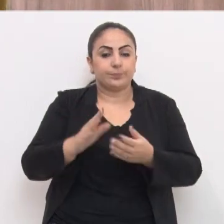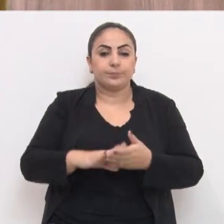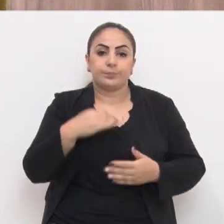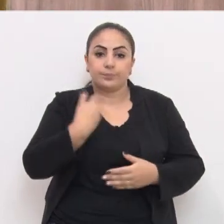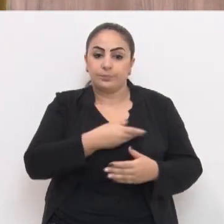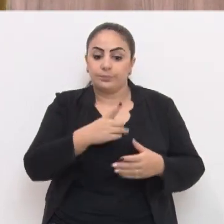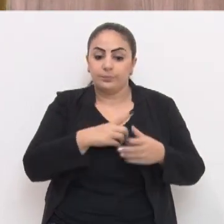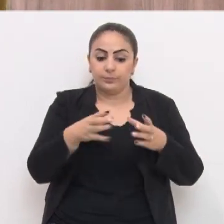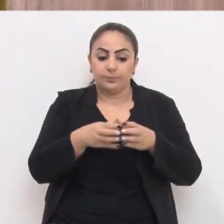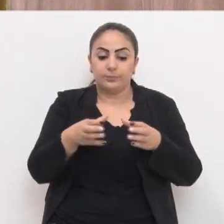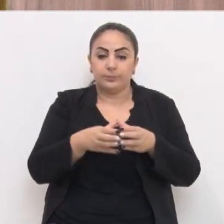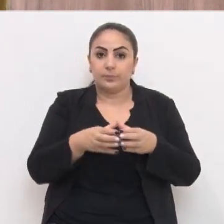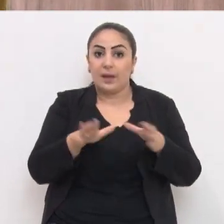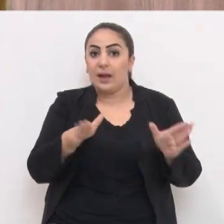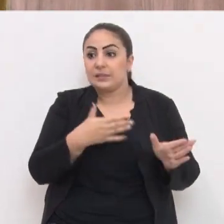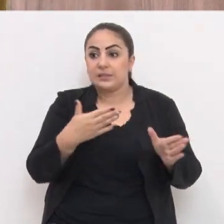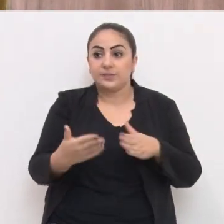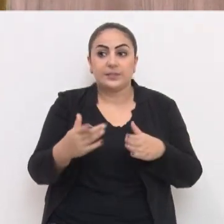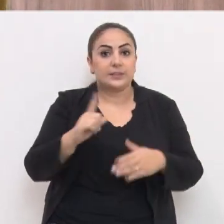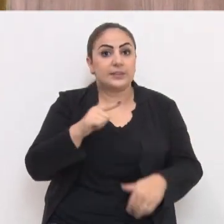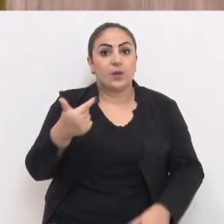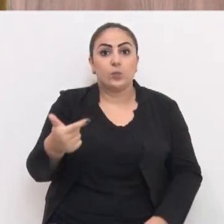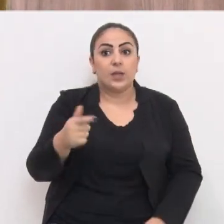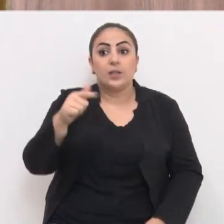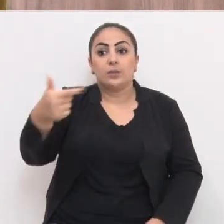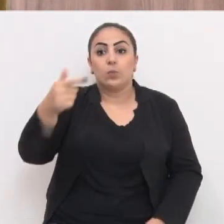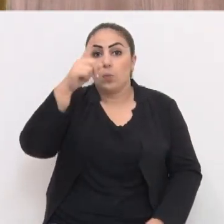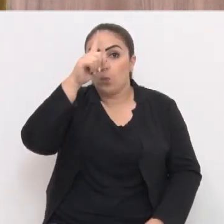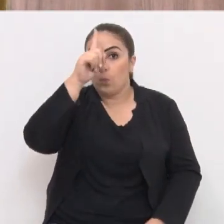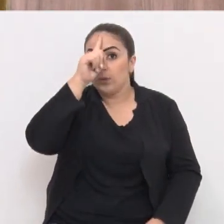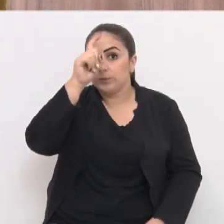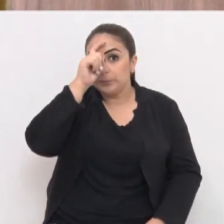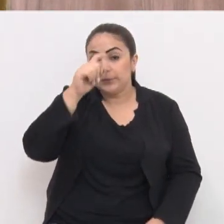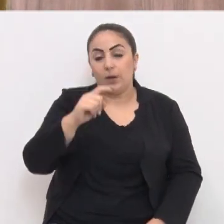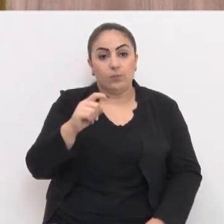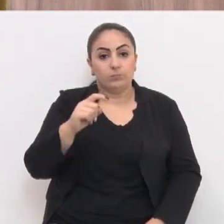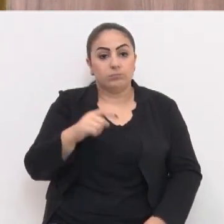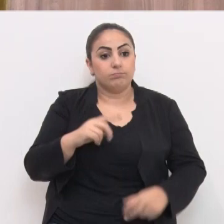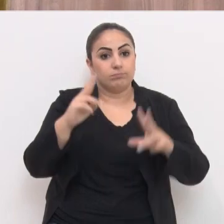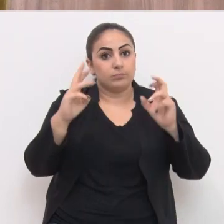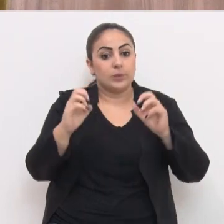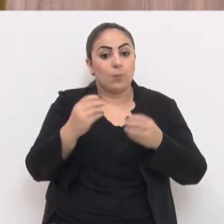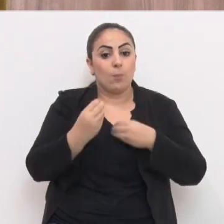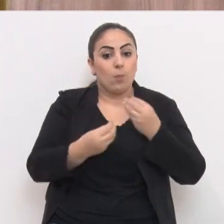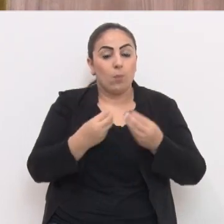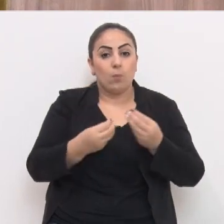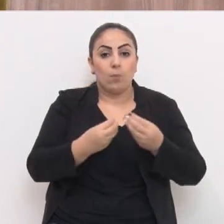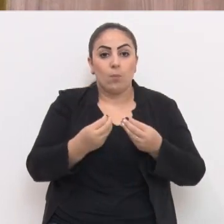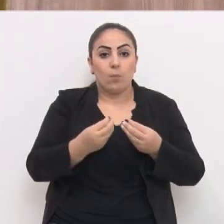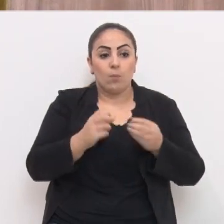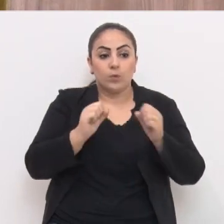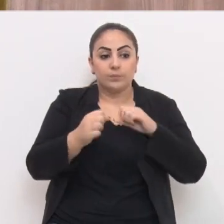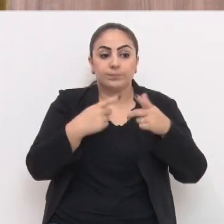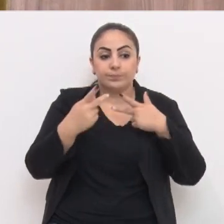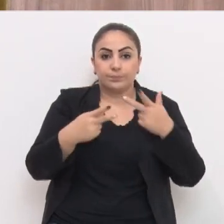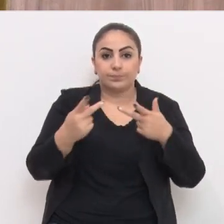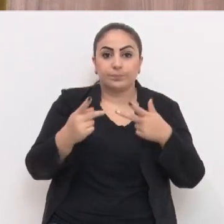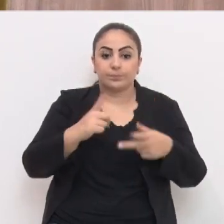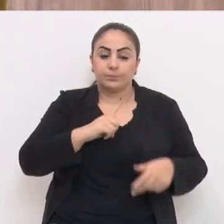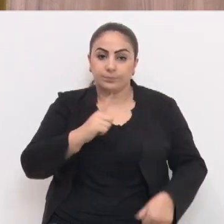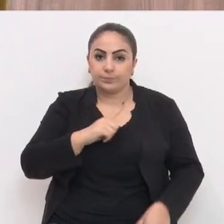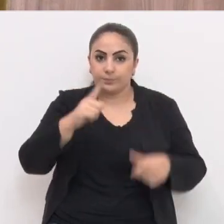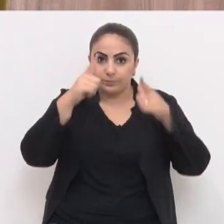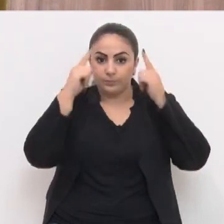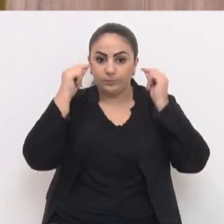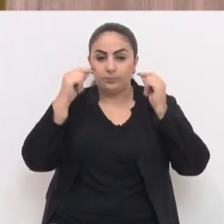Então nós temos um quadro que muitas vezes não tem num hospital. a título de a ponto de termos